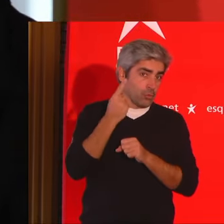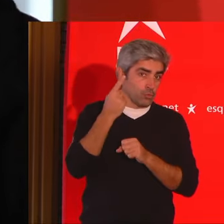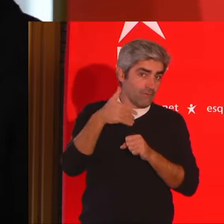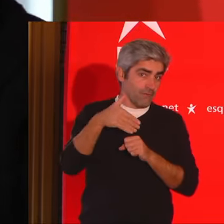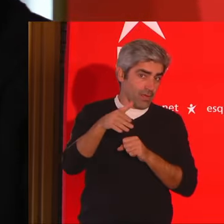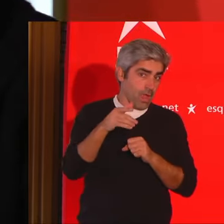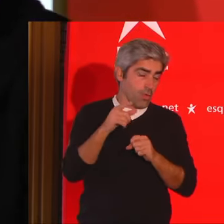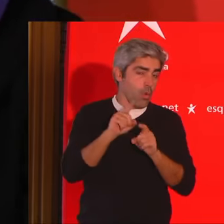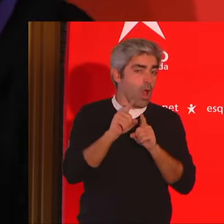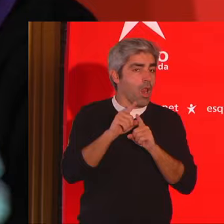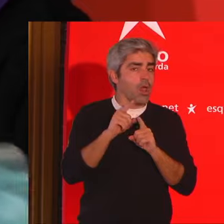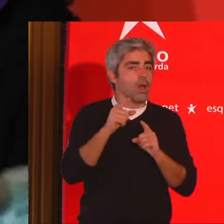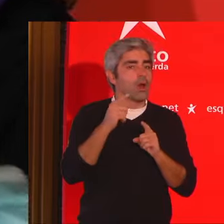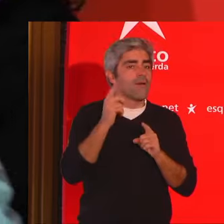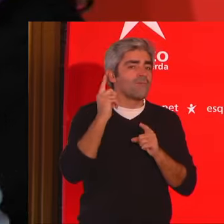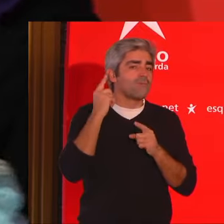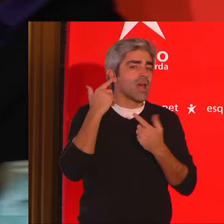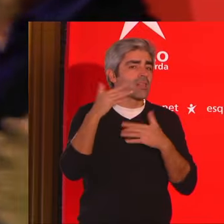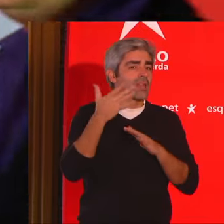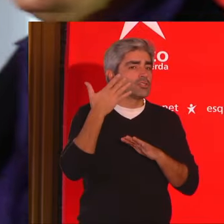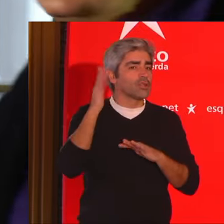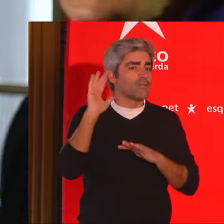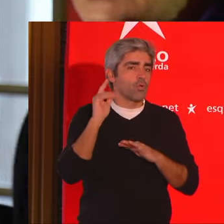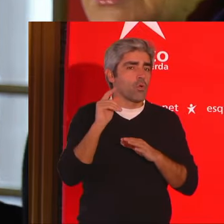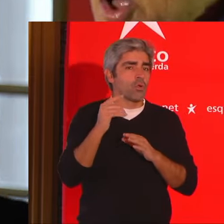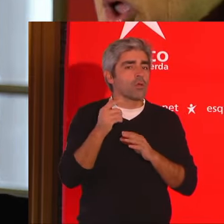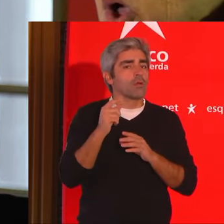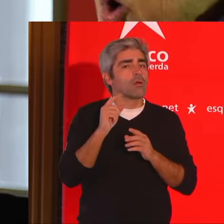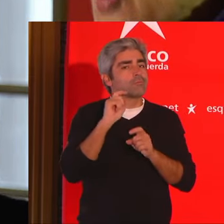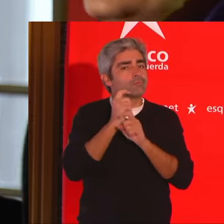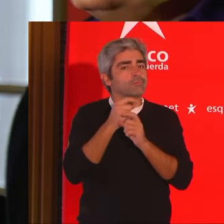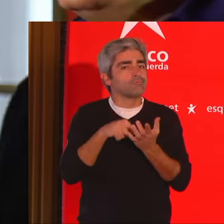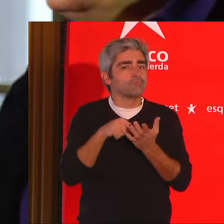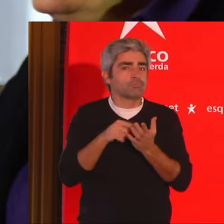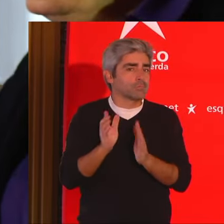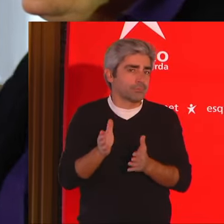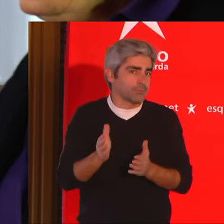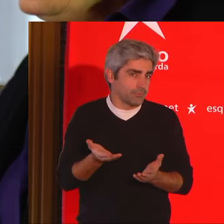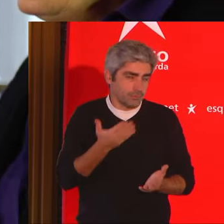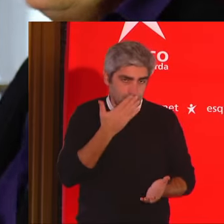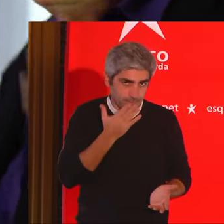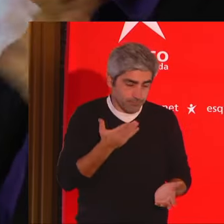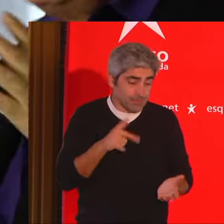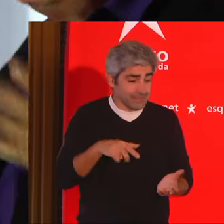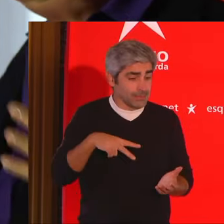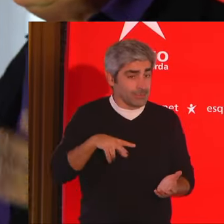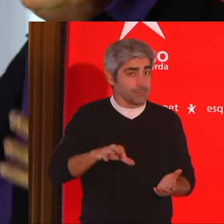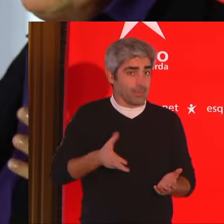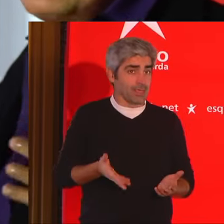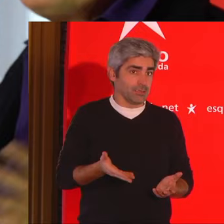para a prescrição. Isto é num país onde,